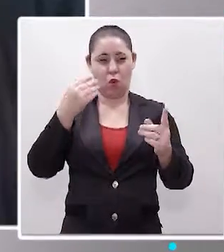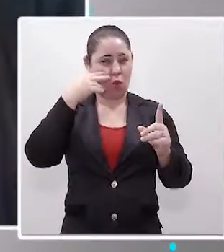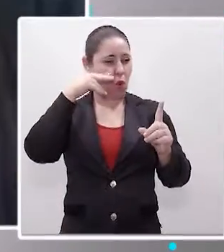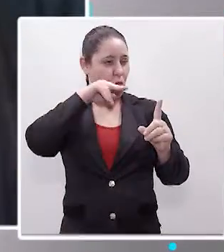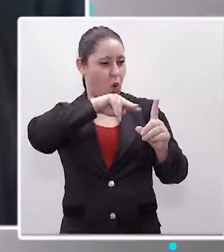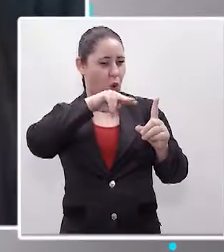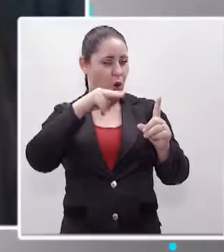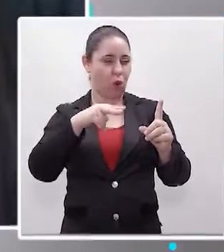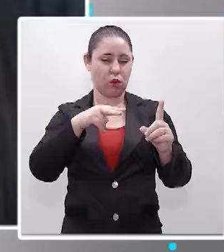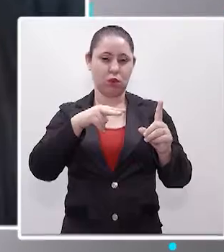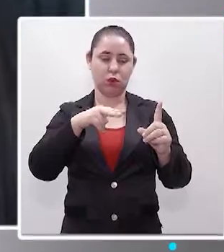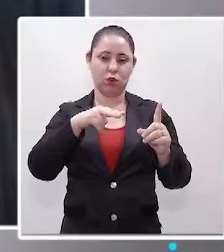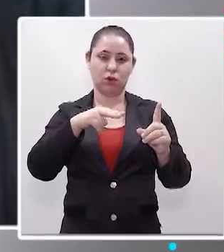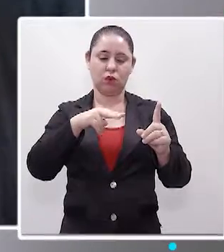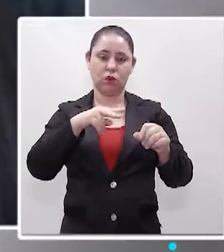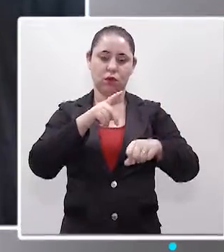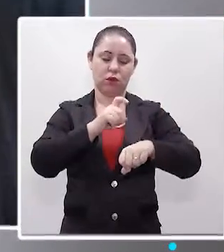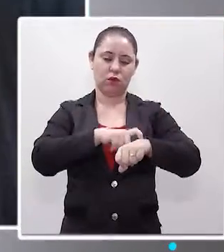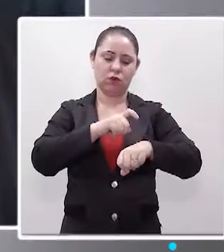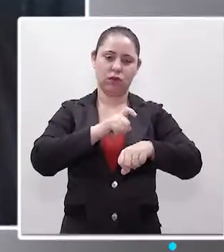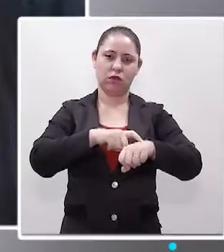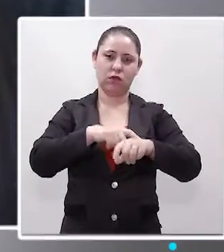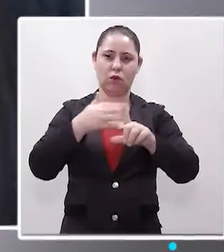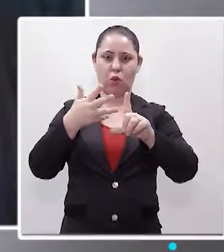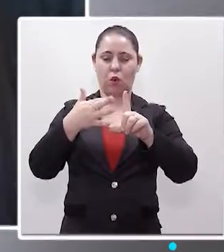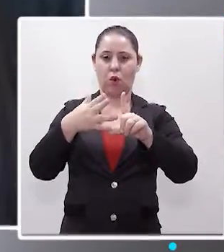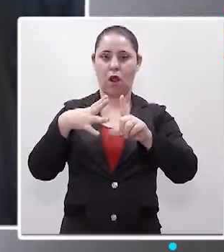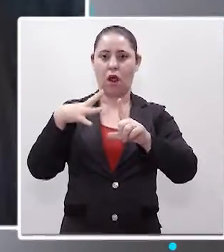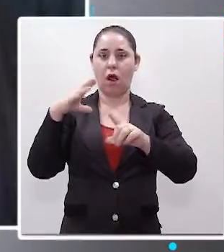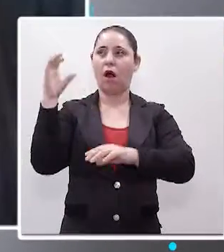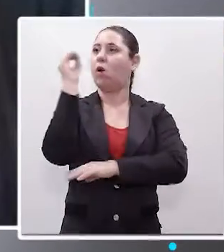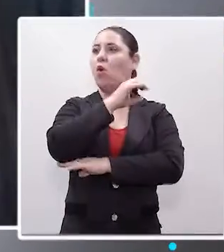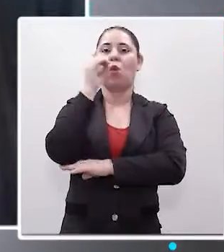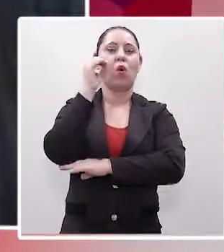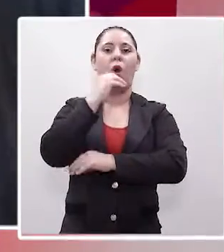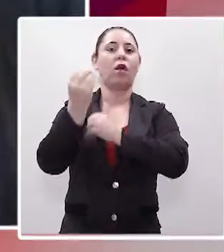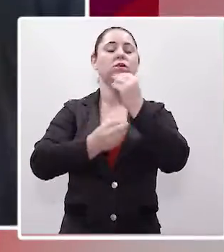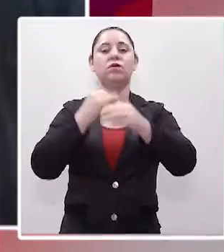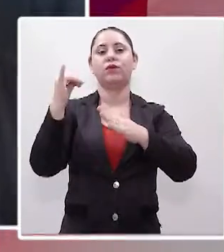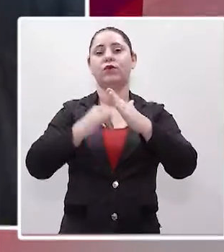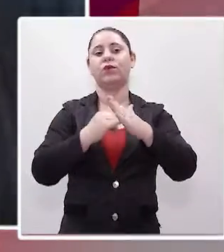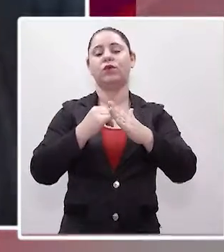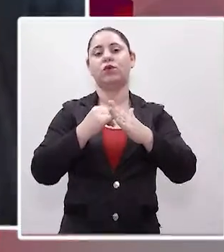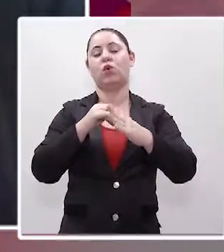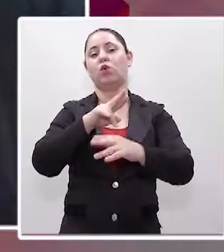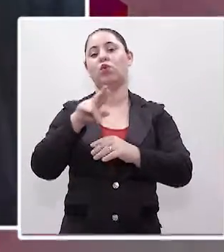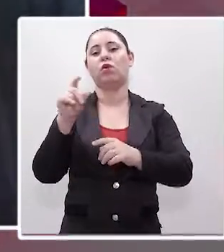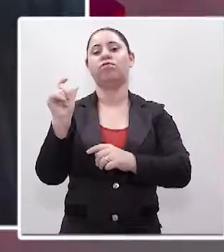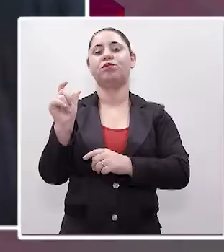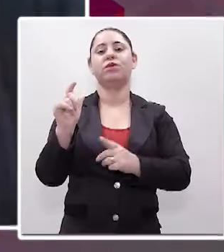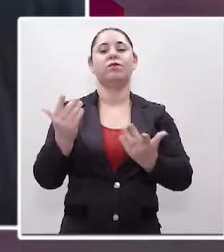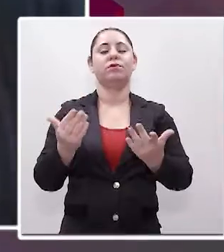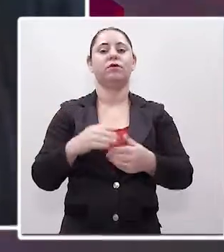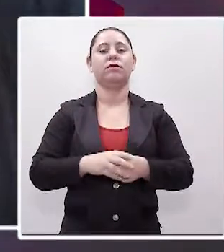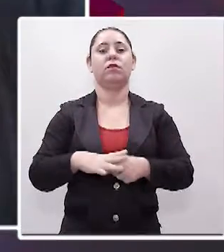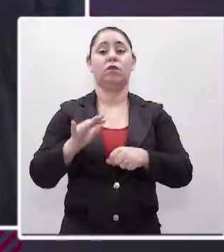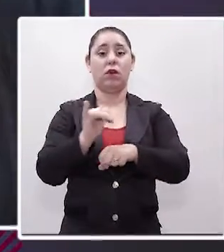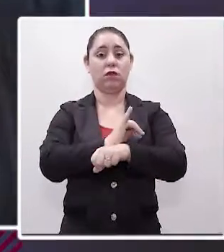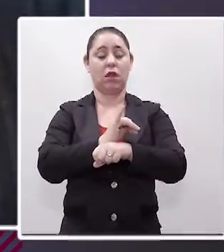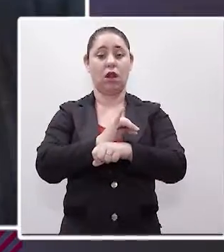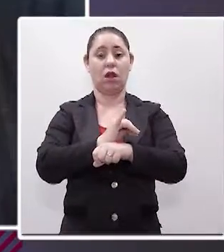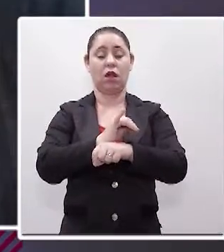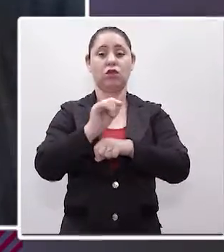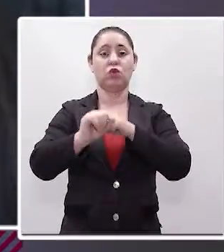gente olha para o ensino remoto emergencial, como a gente chamou, como a maioria das instituições chamaram, foi